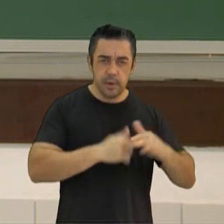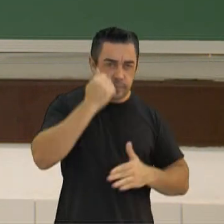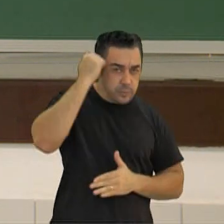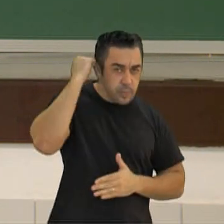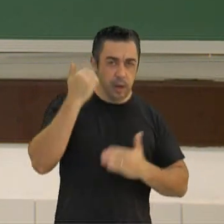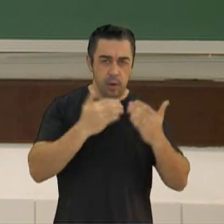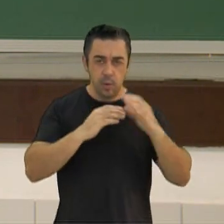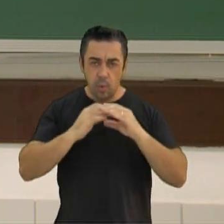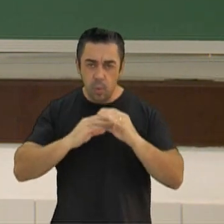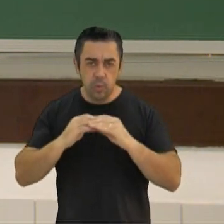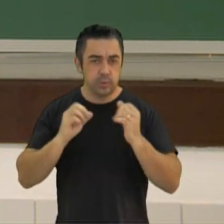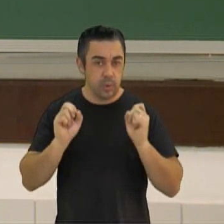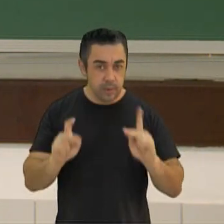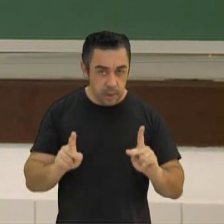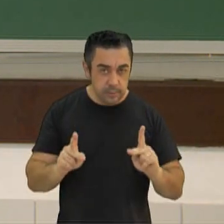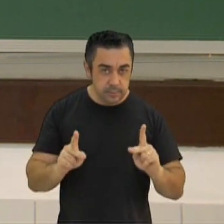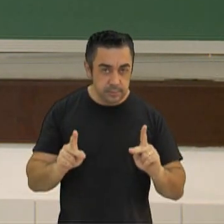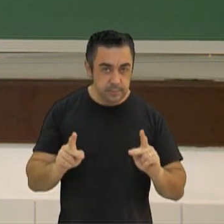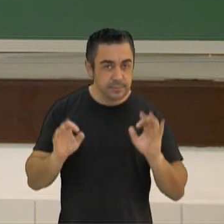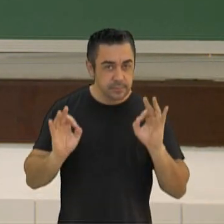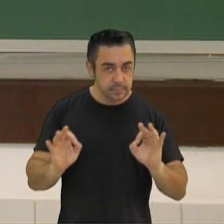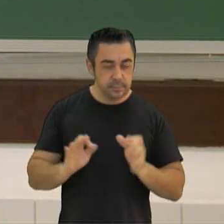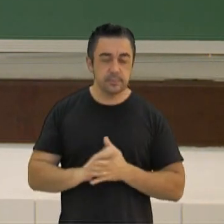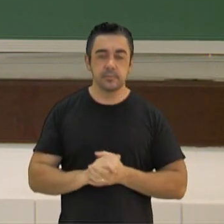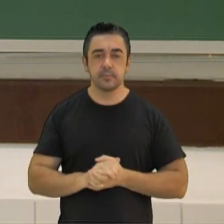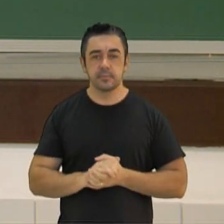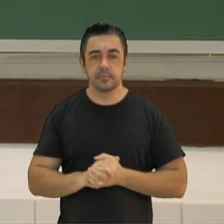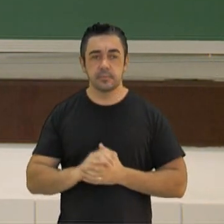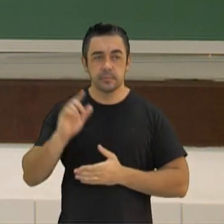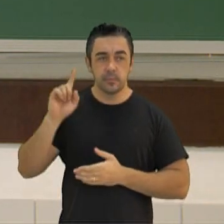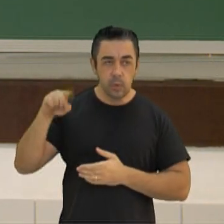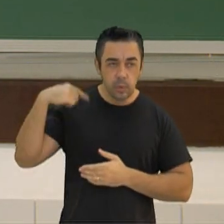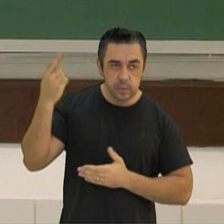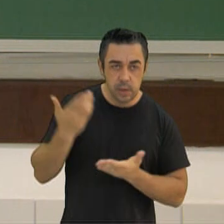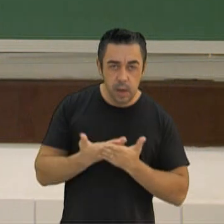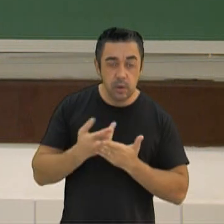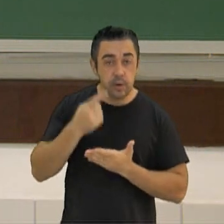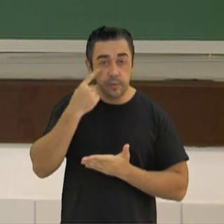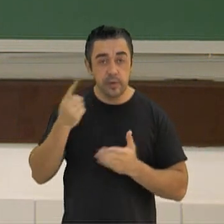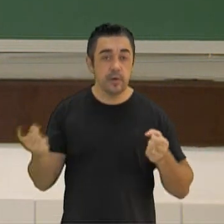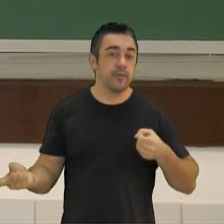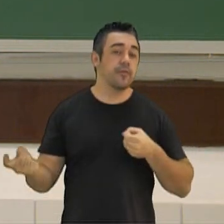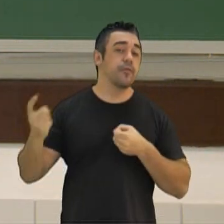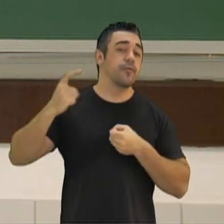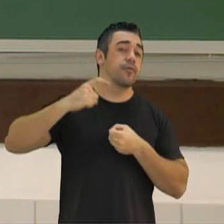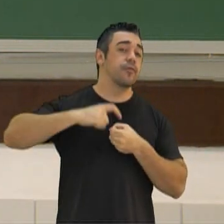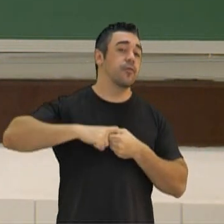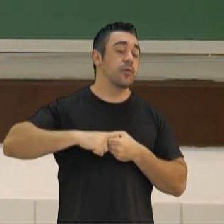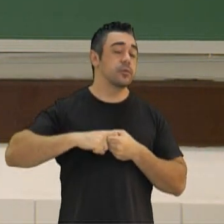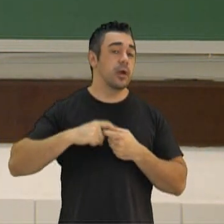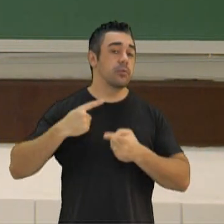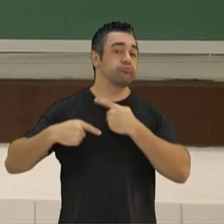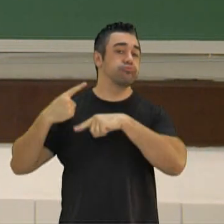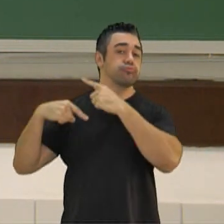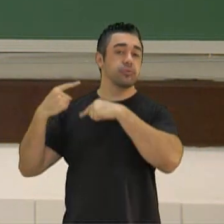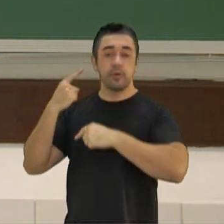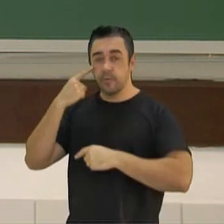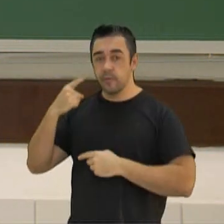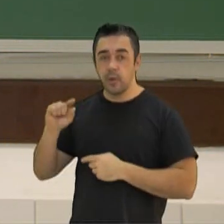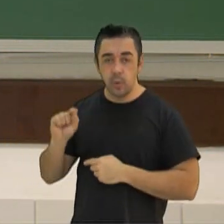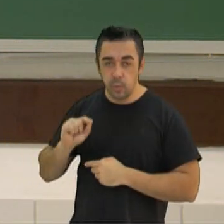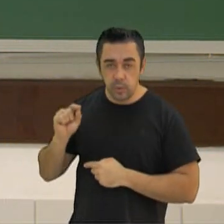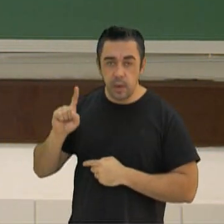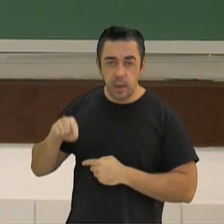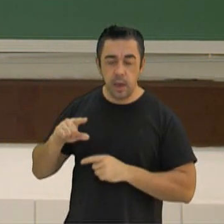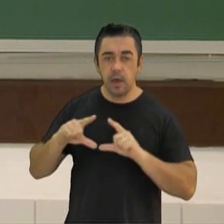concurso, ok? Então, tudo certo. Na aula seguinte, nós vamos voltar lá no tempo e vocês vão ver noção